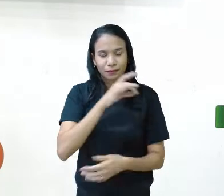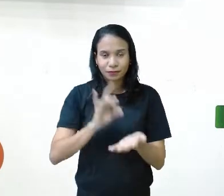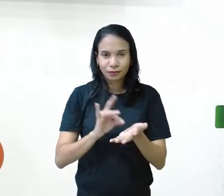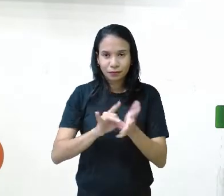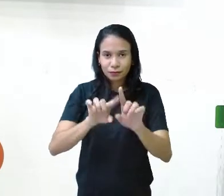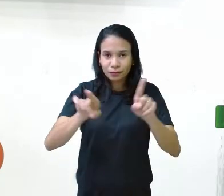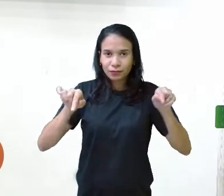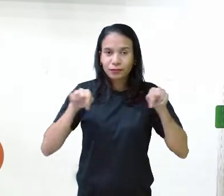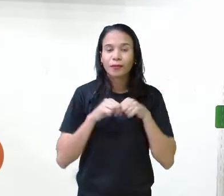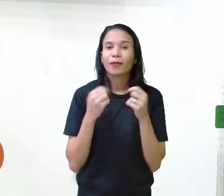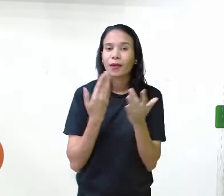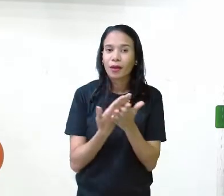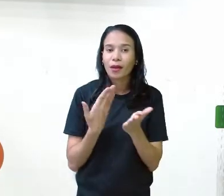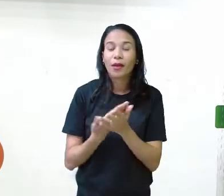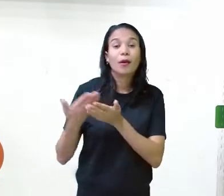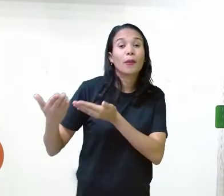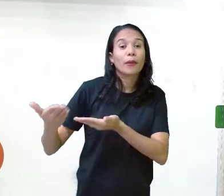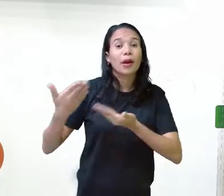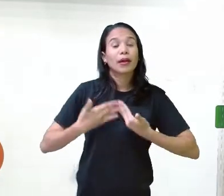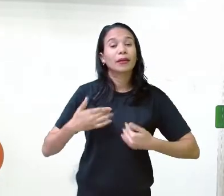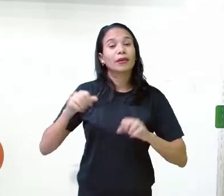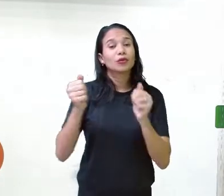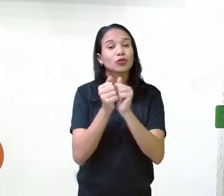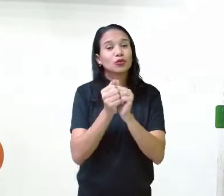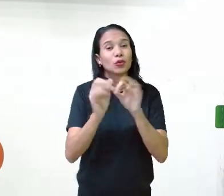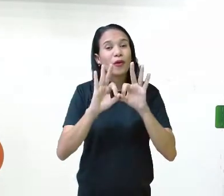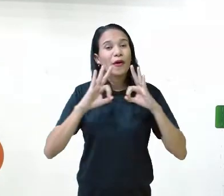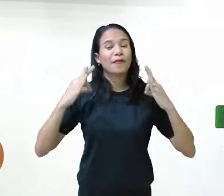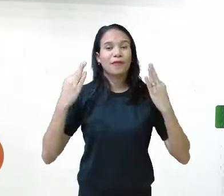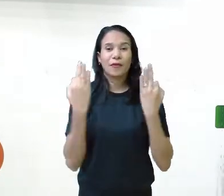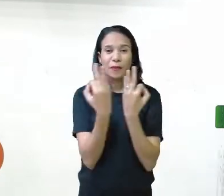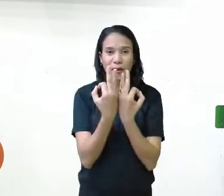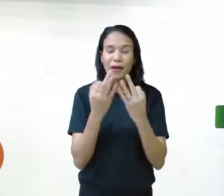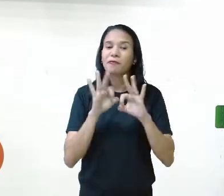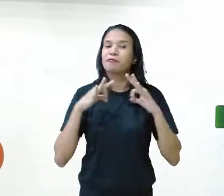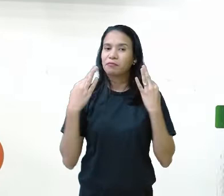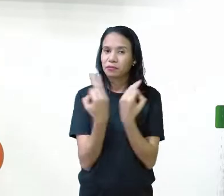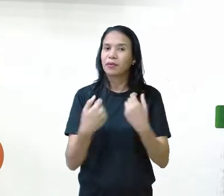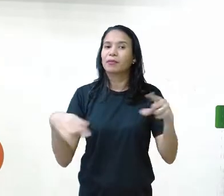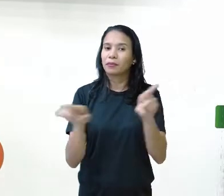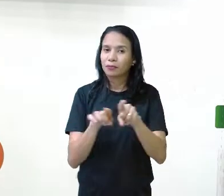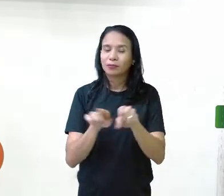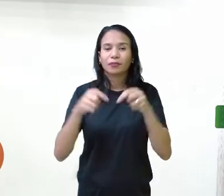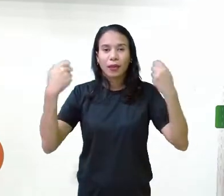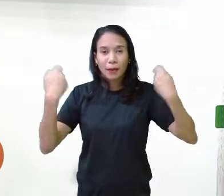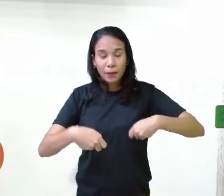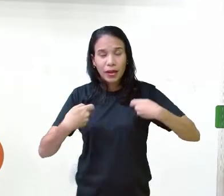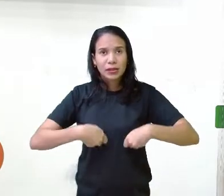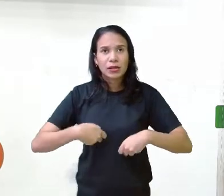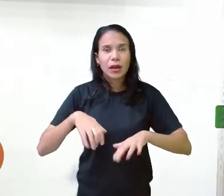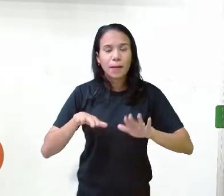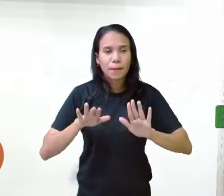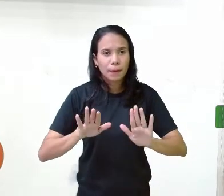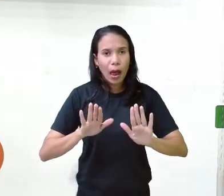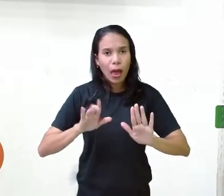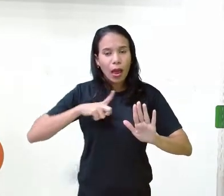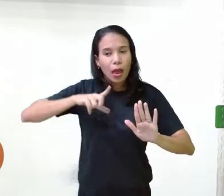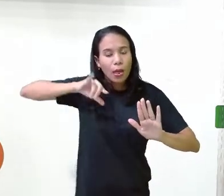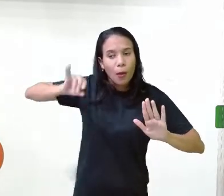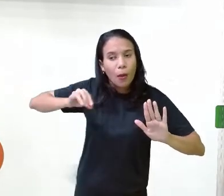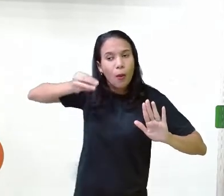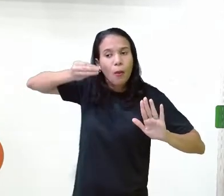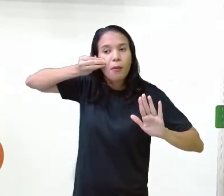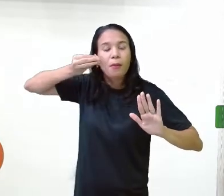na sala de aula, no atendimento com a família. A família também precisa parar, precisa